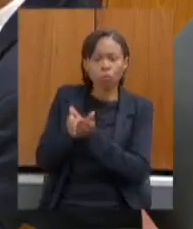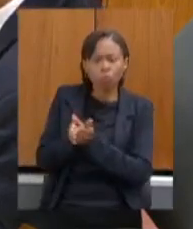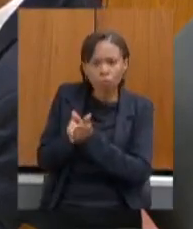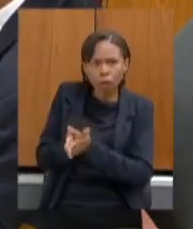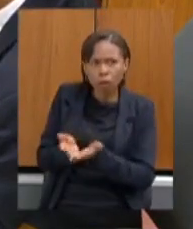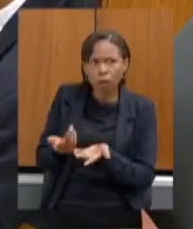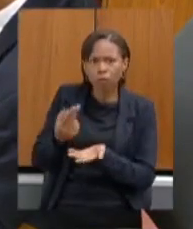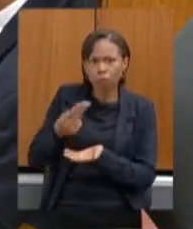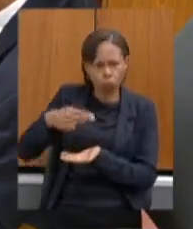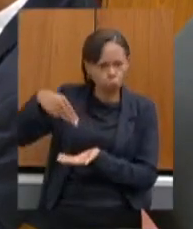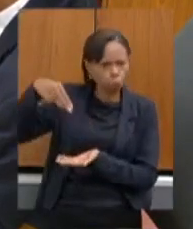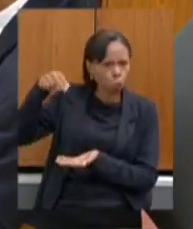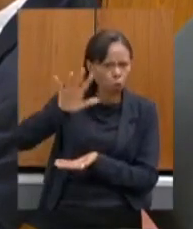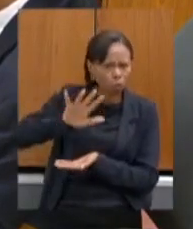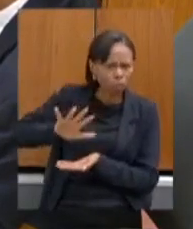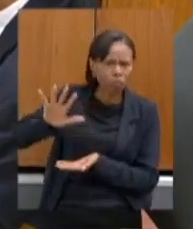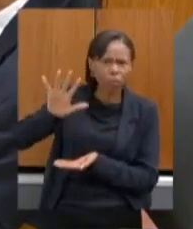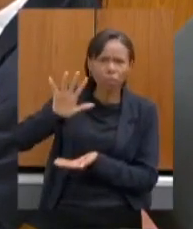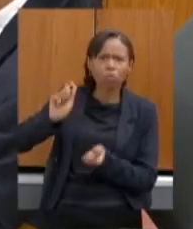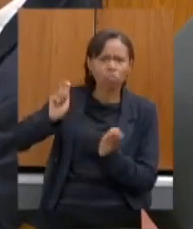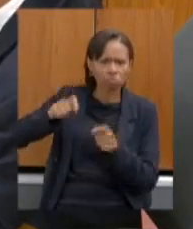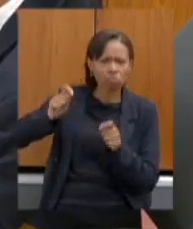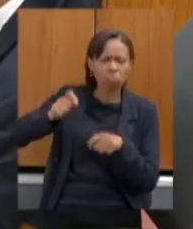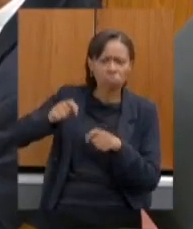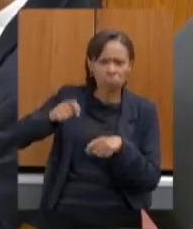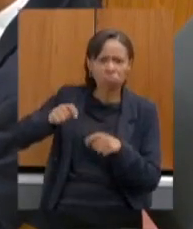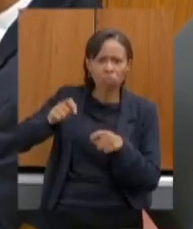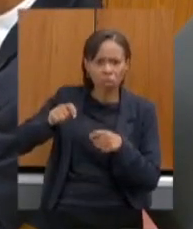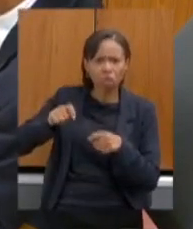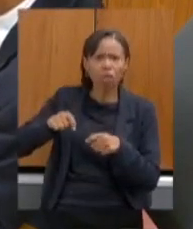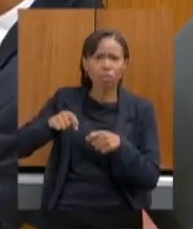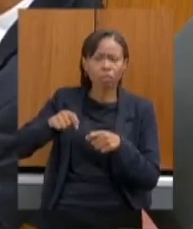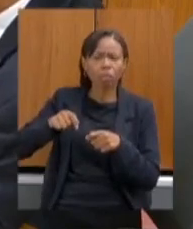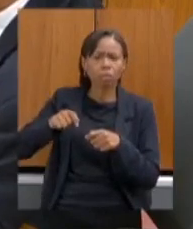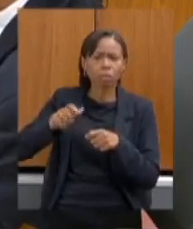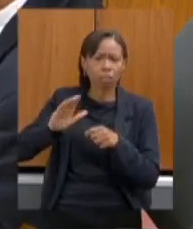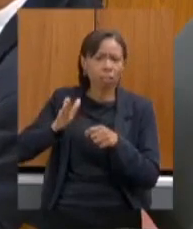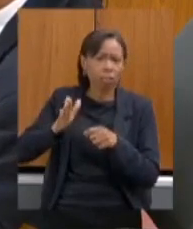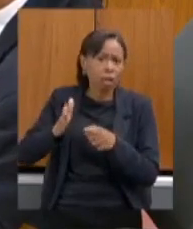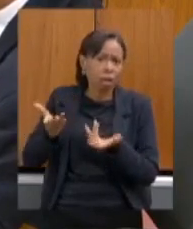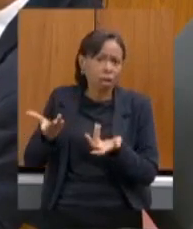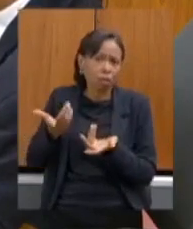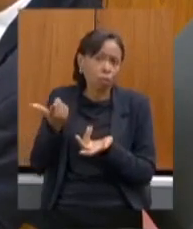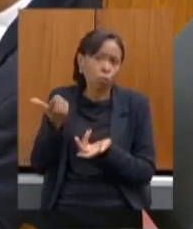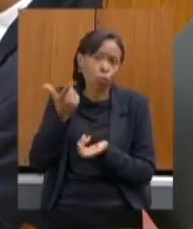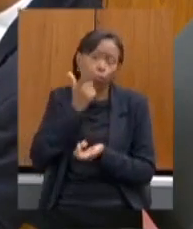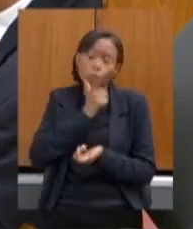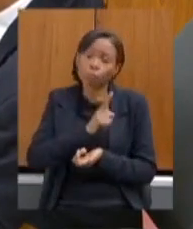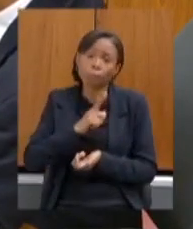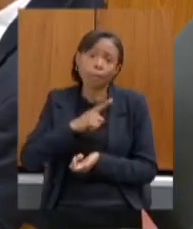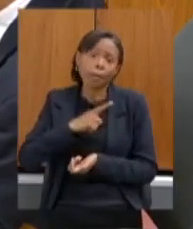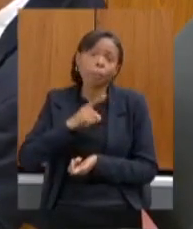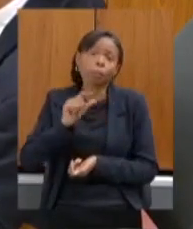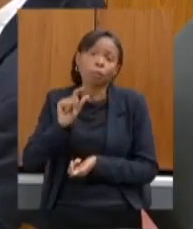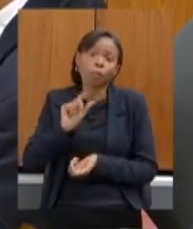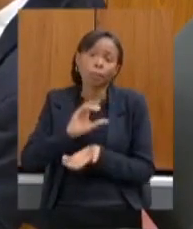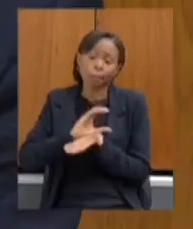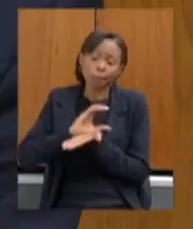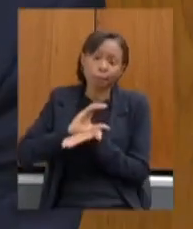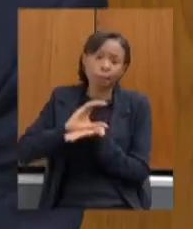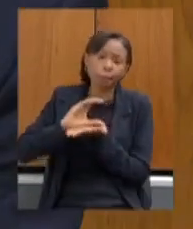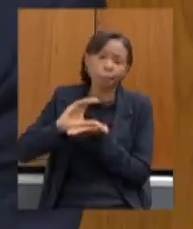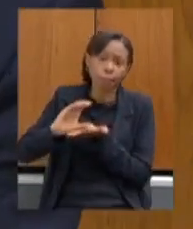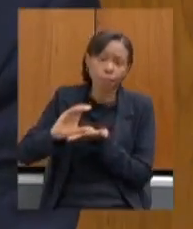de ter essas plantas, já estão tendo essas plantas, de ter um investimento, já está